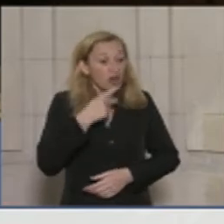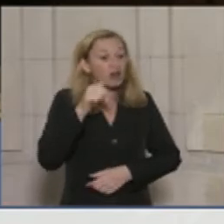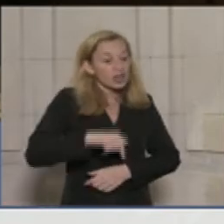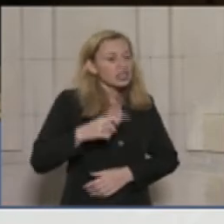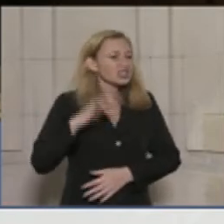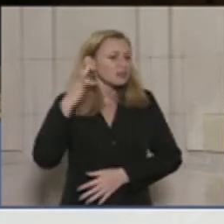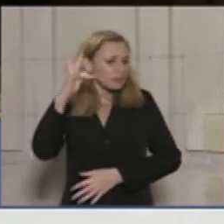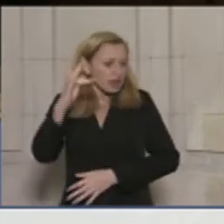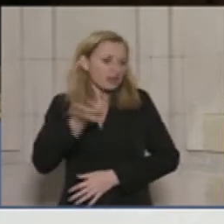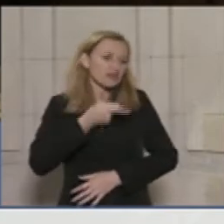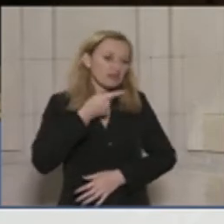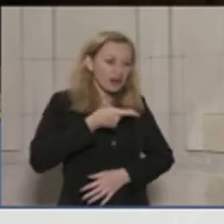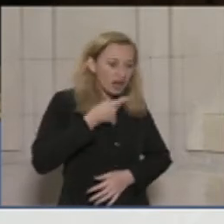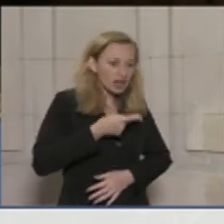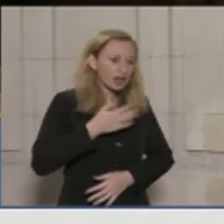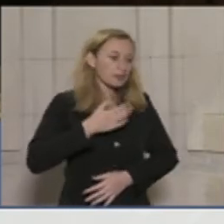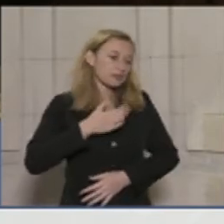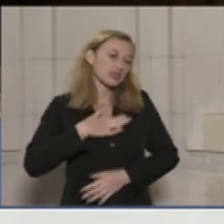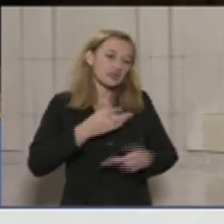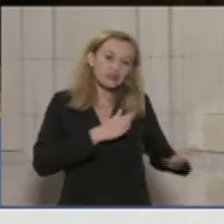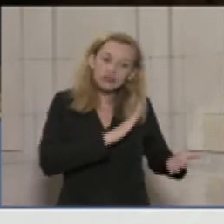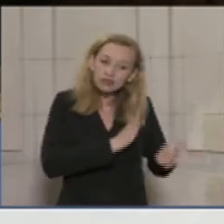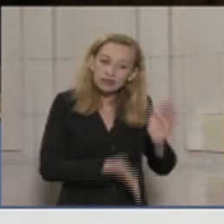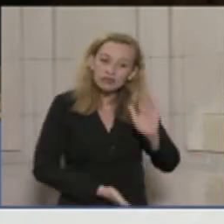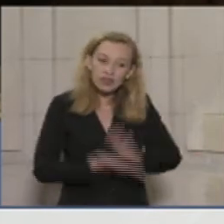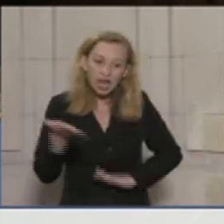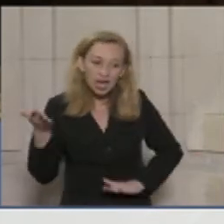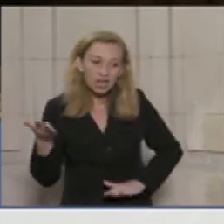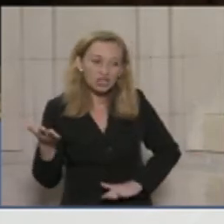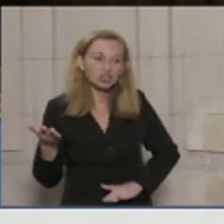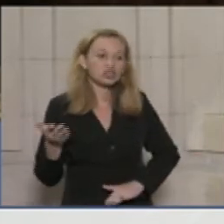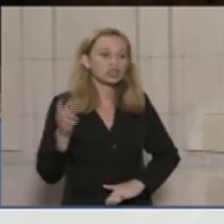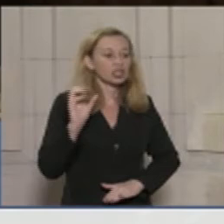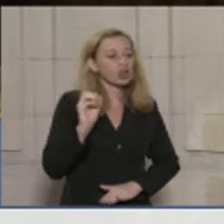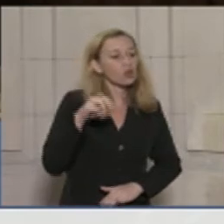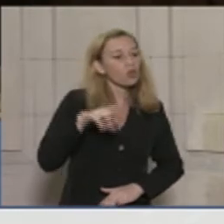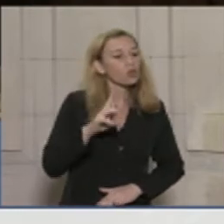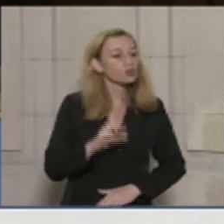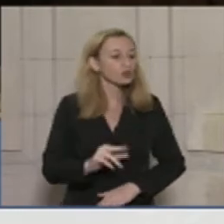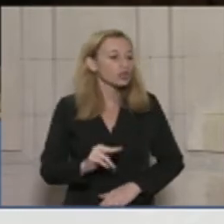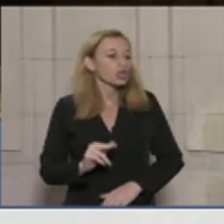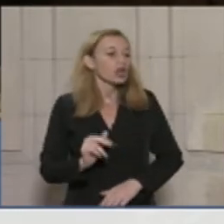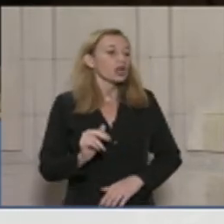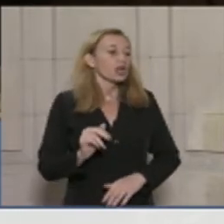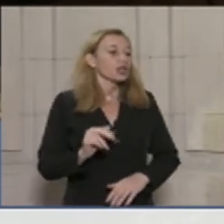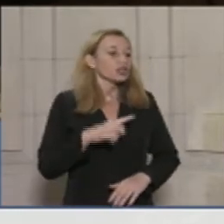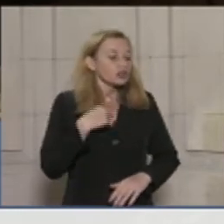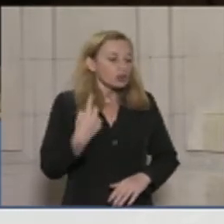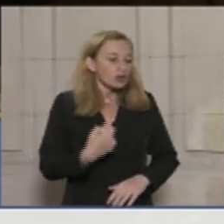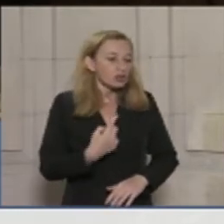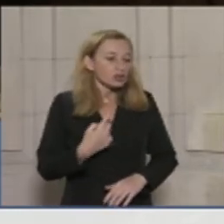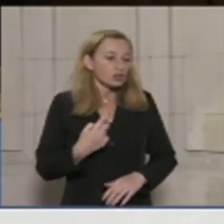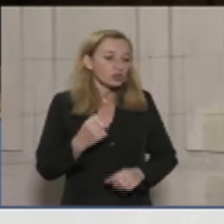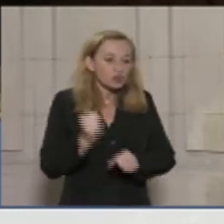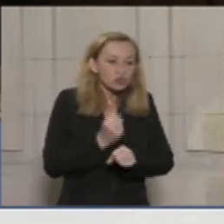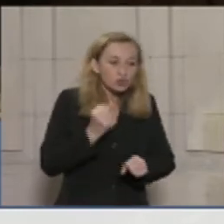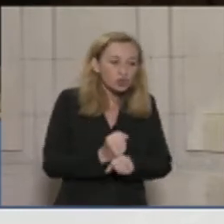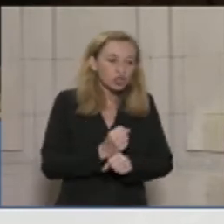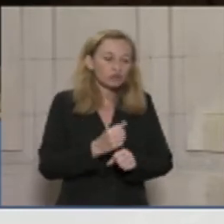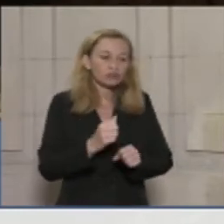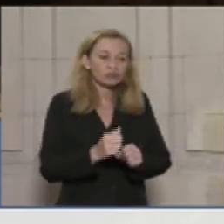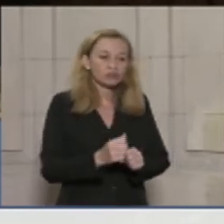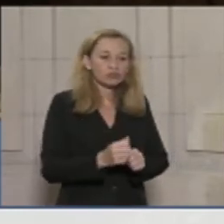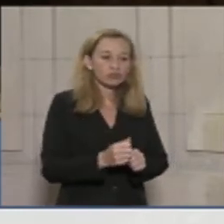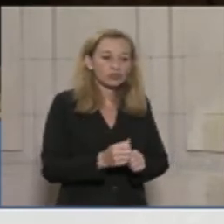breve relato dessa minha viagem, dessa minha participação da ONU, e nós já estamos construindo o nosso relatório, que será